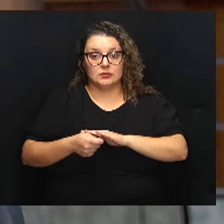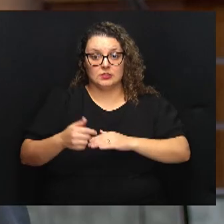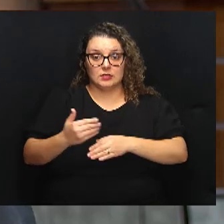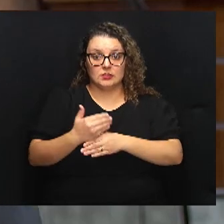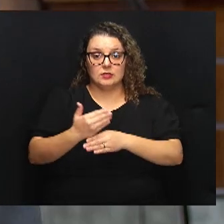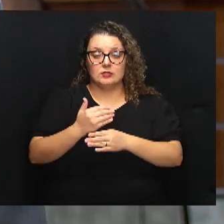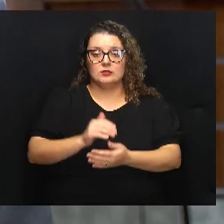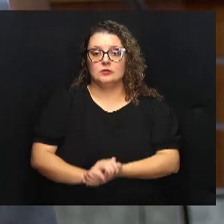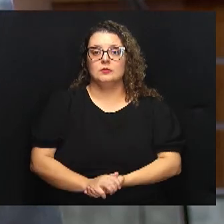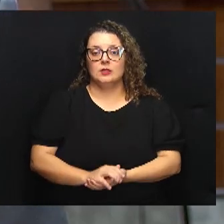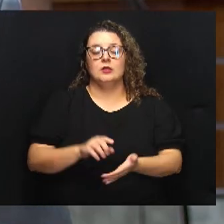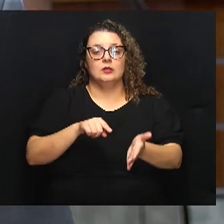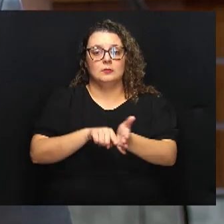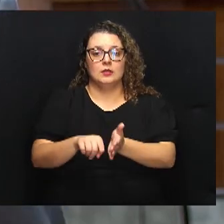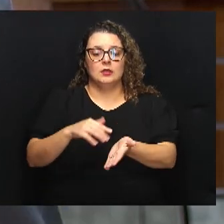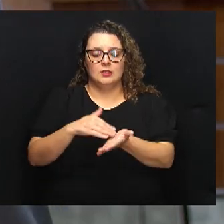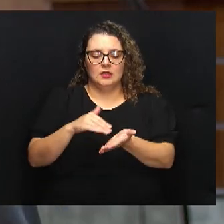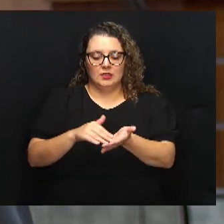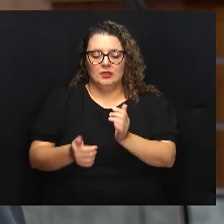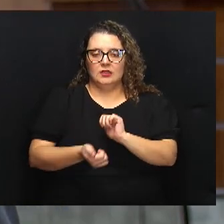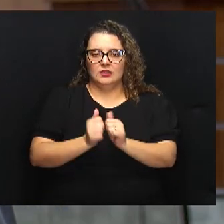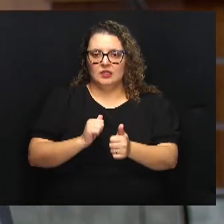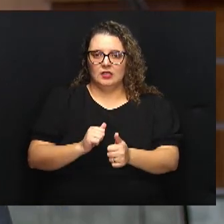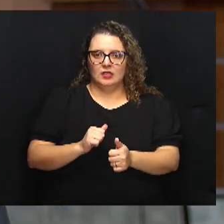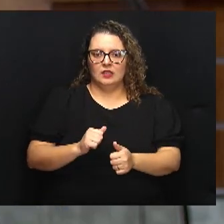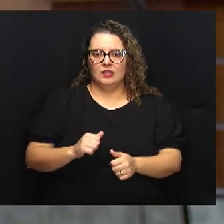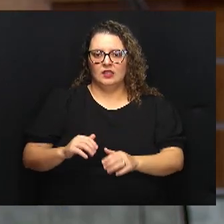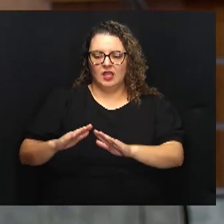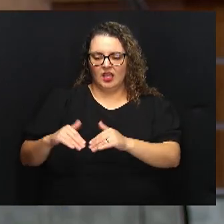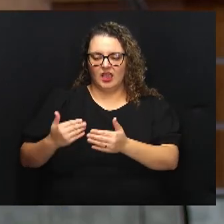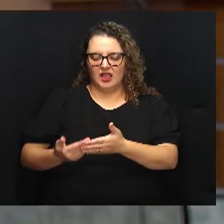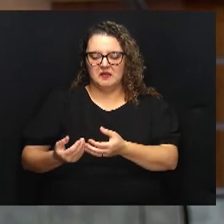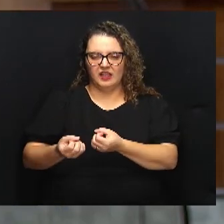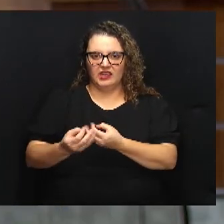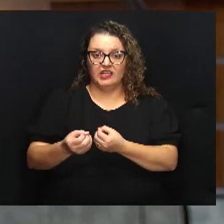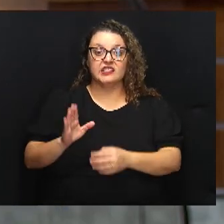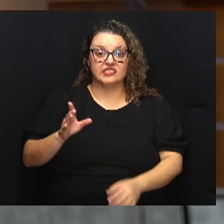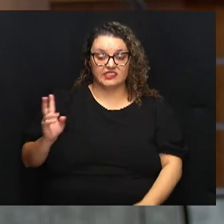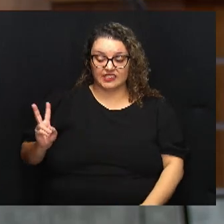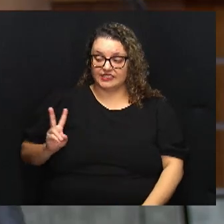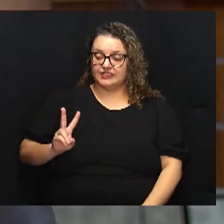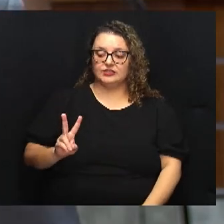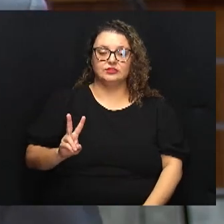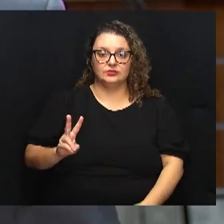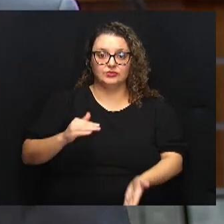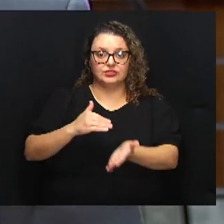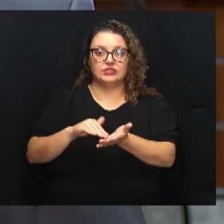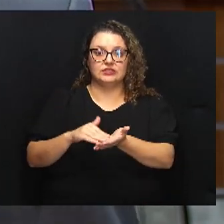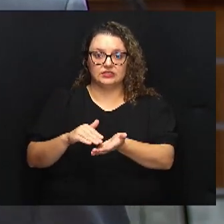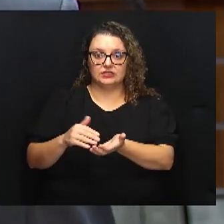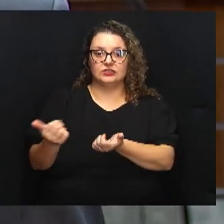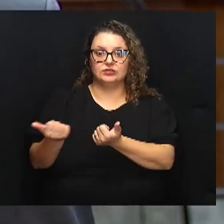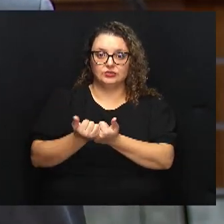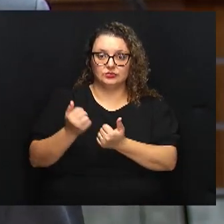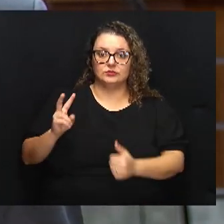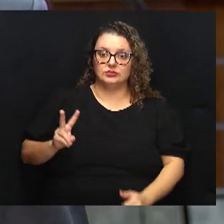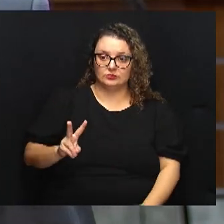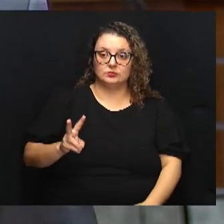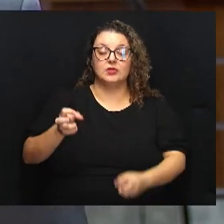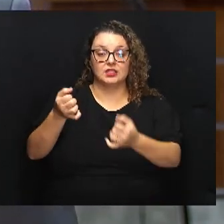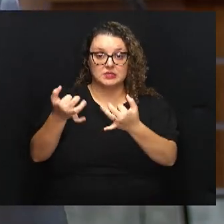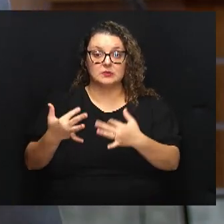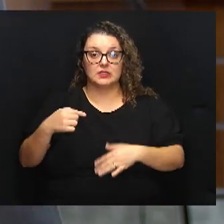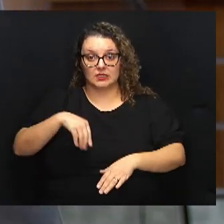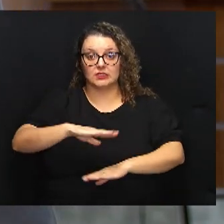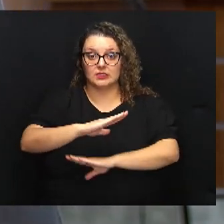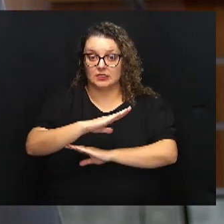obras. Questionando a Secretaria de Esportes através de requerimento de informação, ele já veio o secretário fazer uma prestação de conta aqui na Câmara Municipal